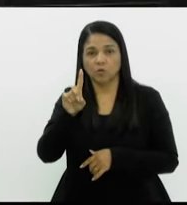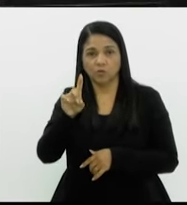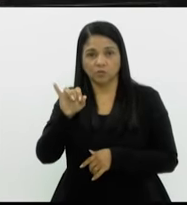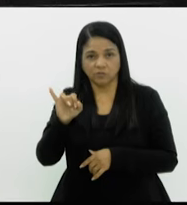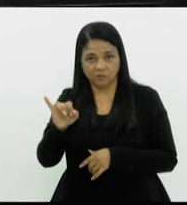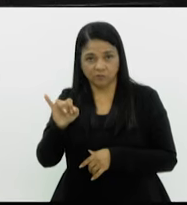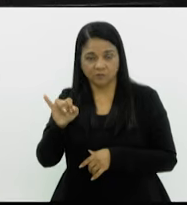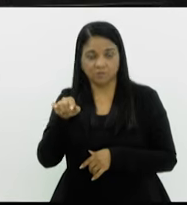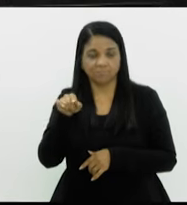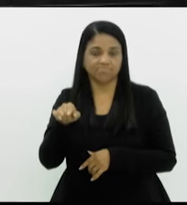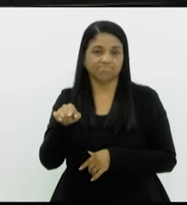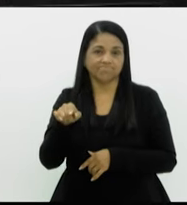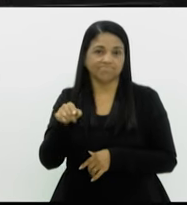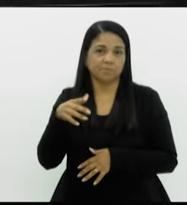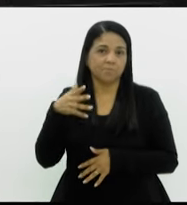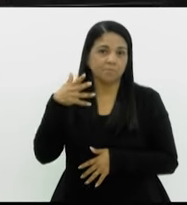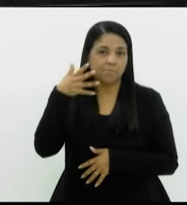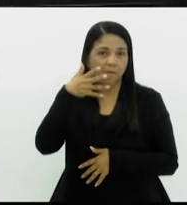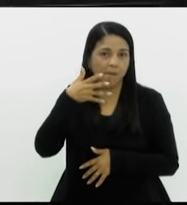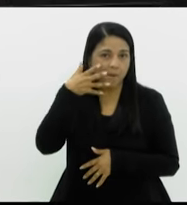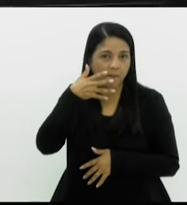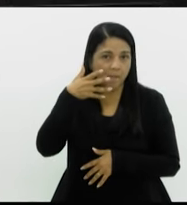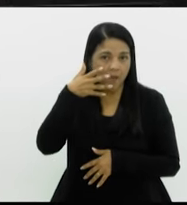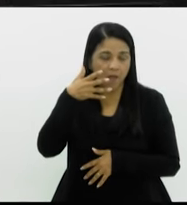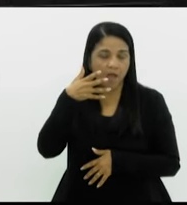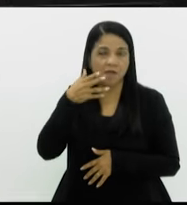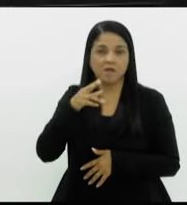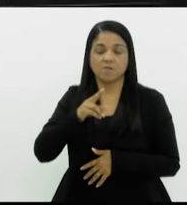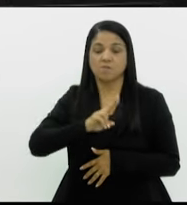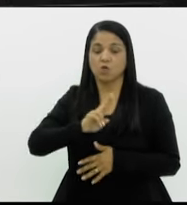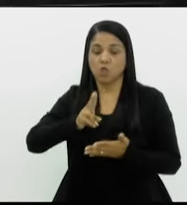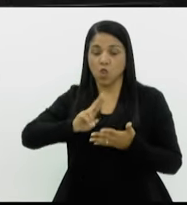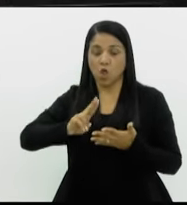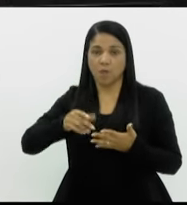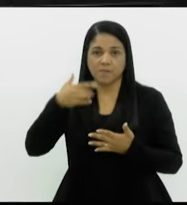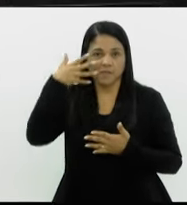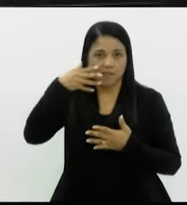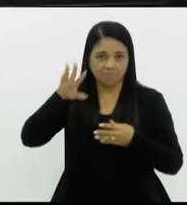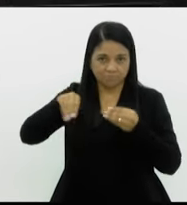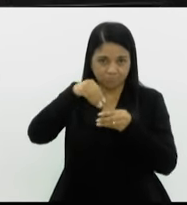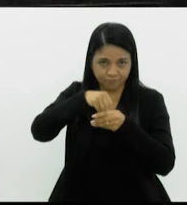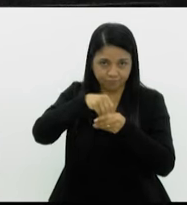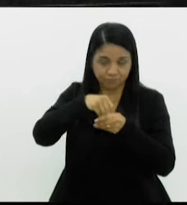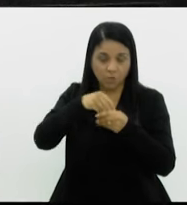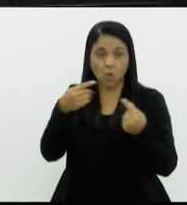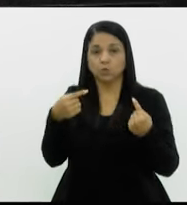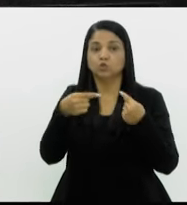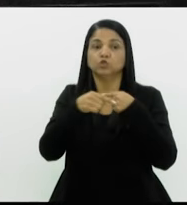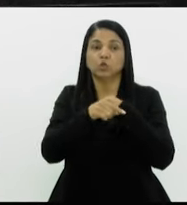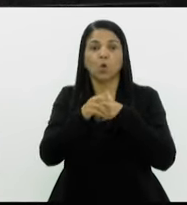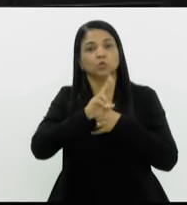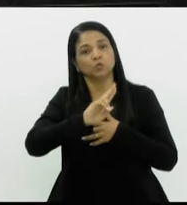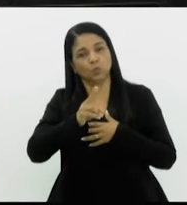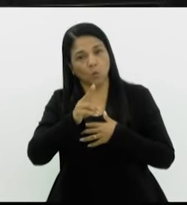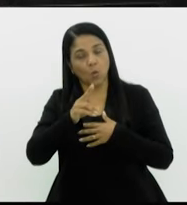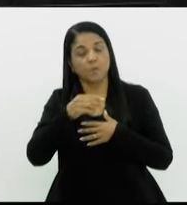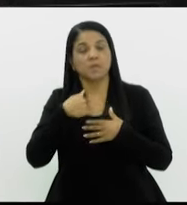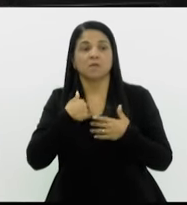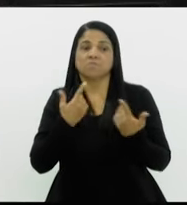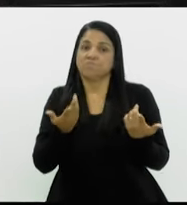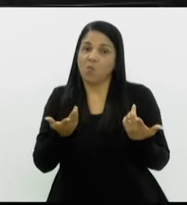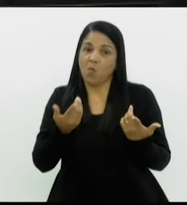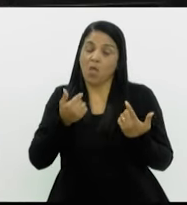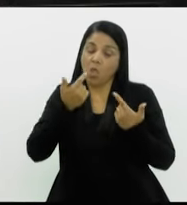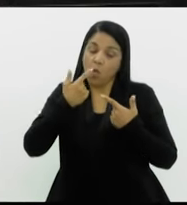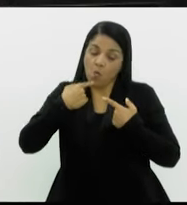inclusive na fala dele, me nominou. E como eu discordo da fala dele, eu estou aqui dizendo